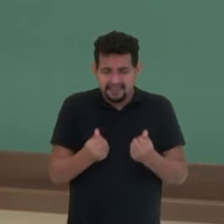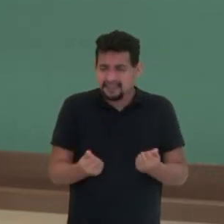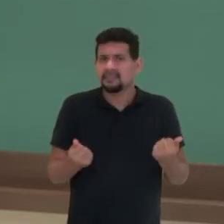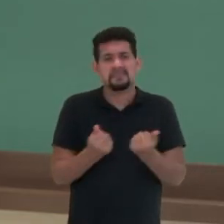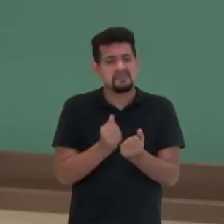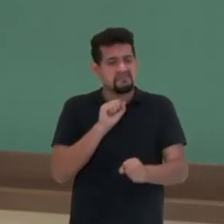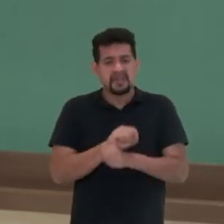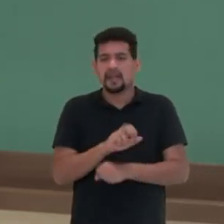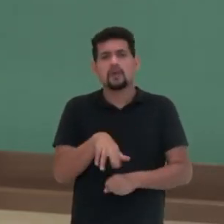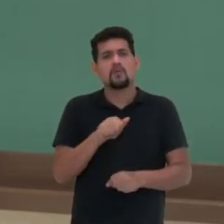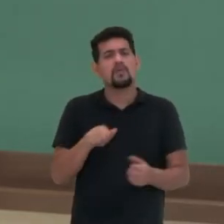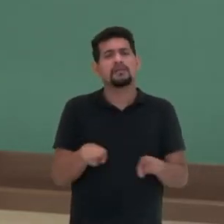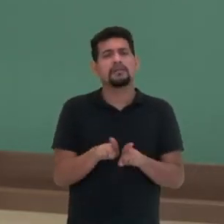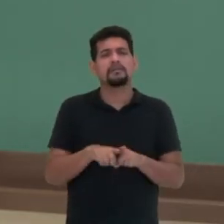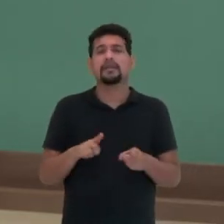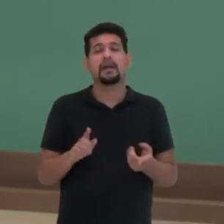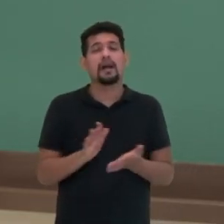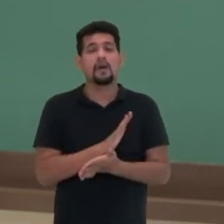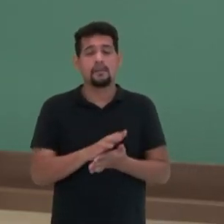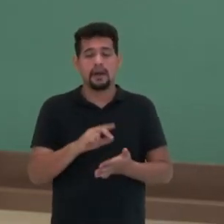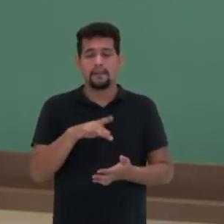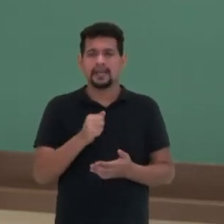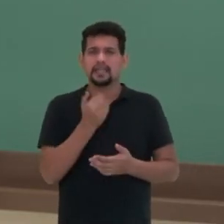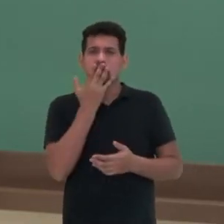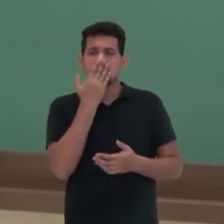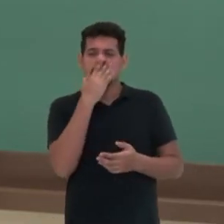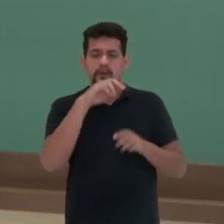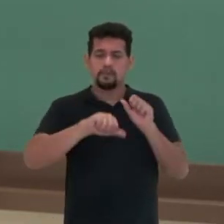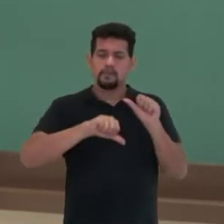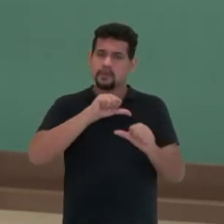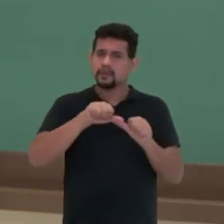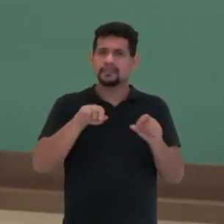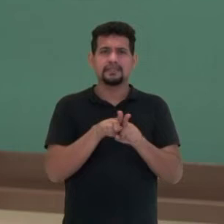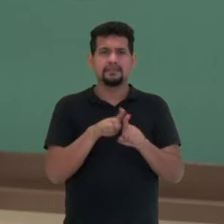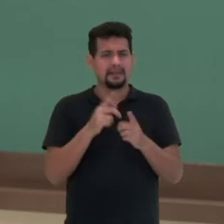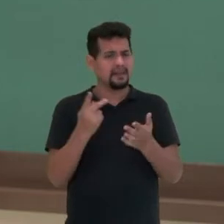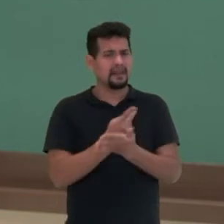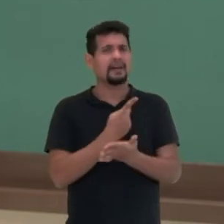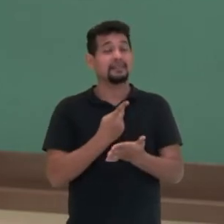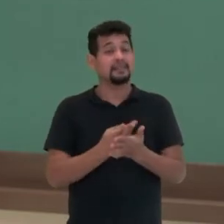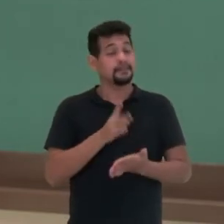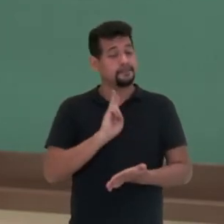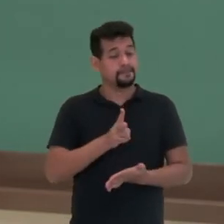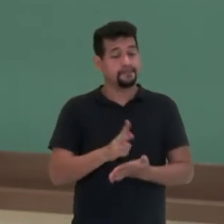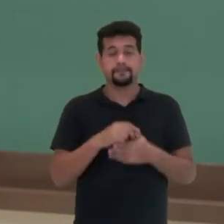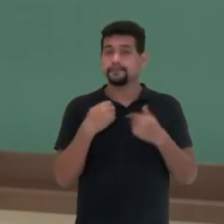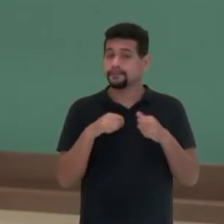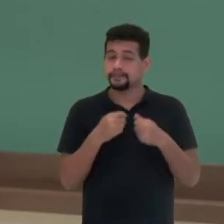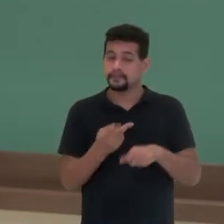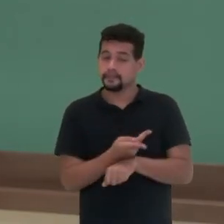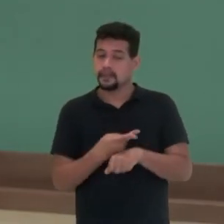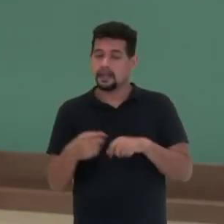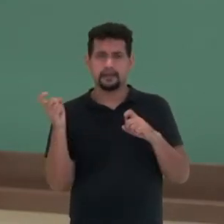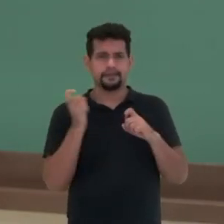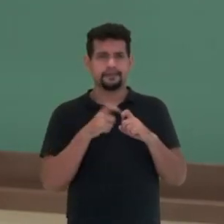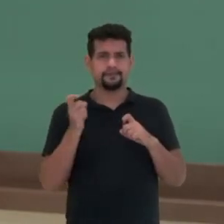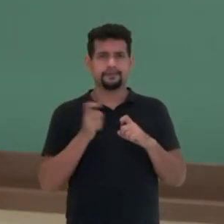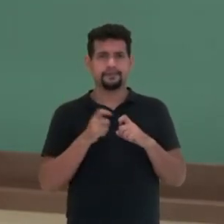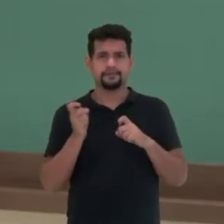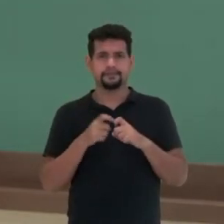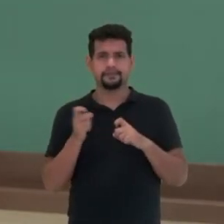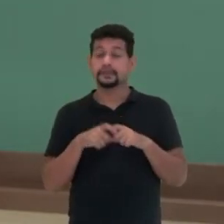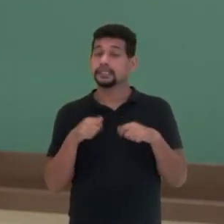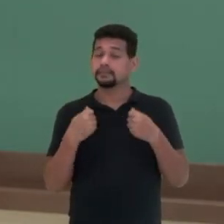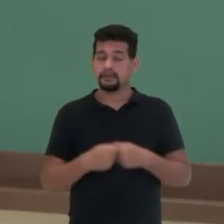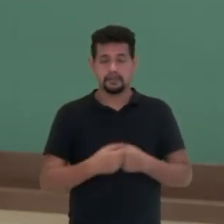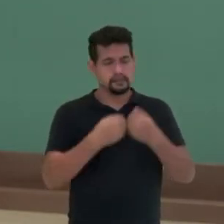tem sensibilidade, uma pinta que muda de cor ou que tem bordas irregulares, sempre é bom ir procurar um médico, né? O médico vai